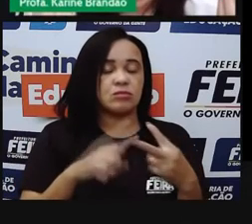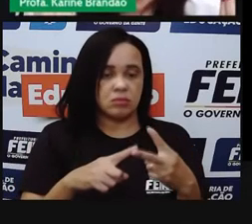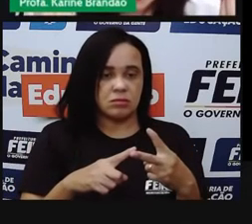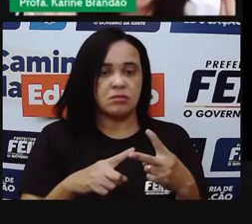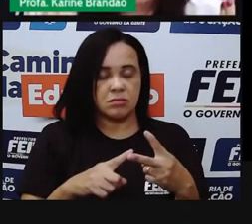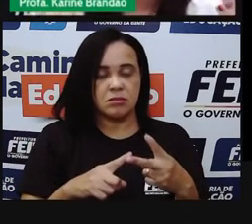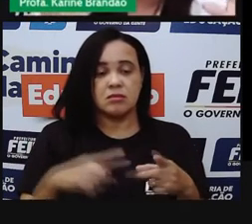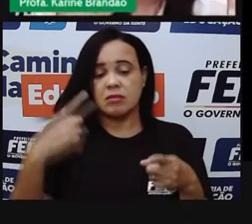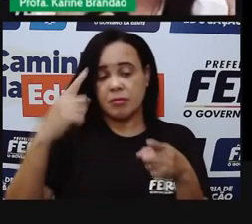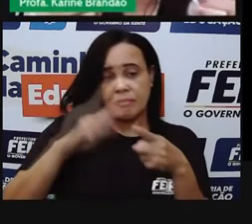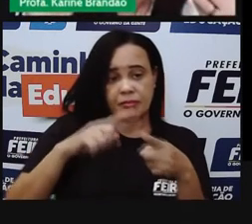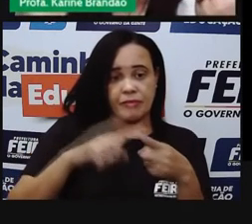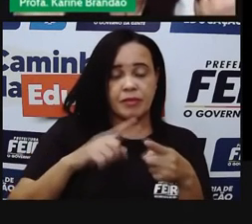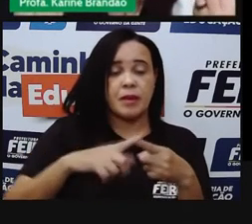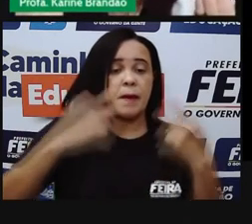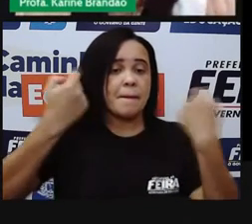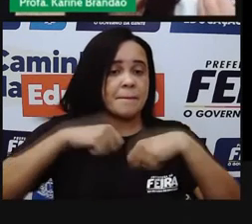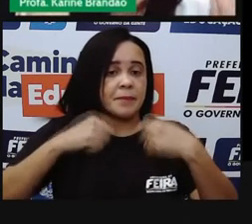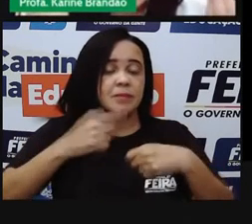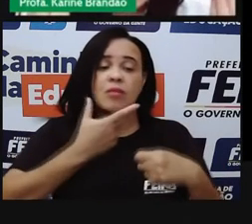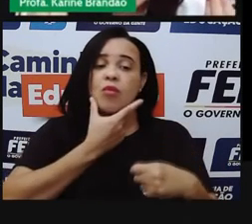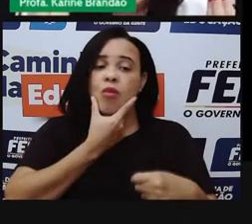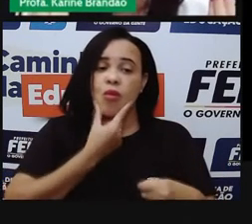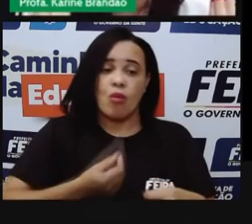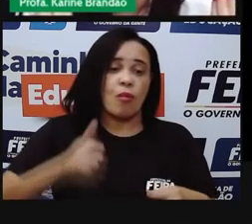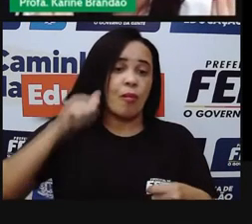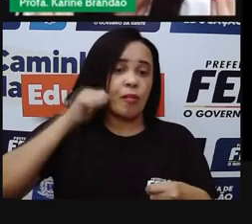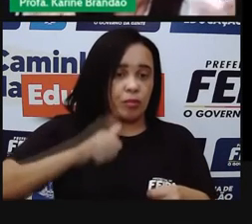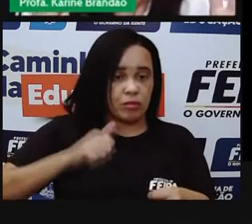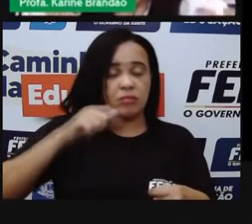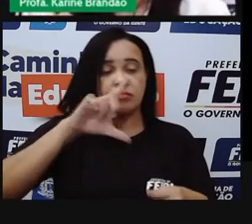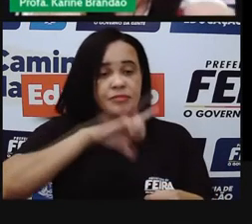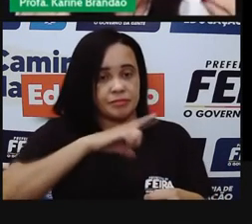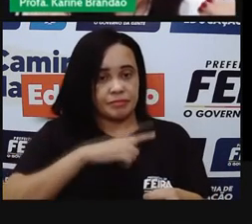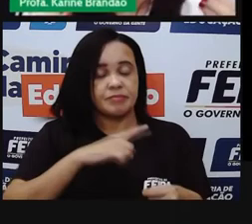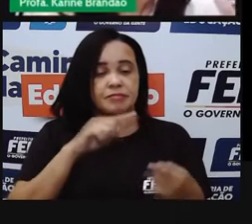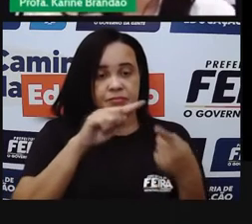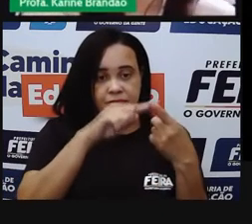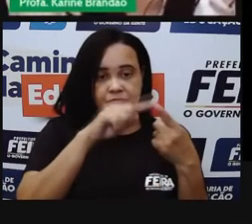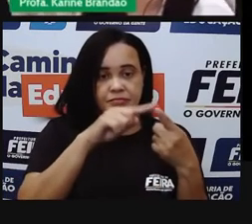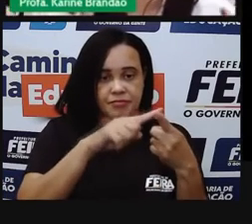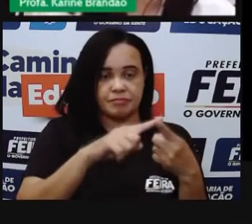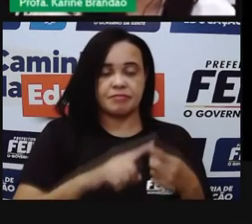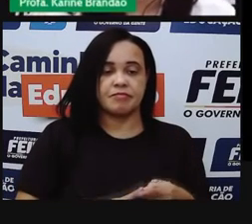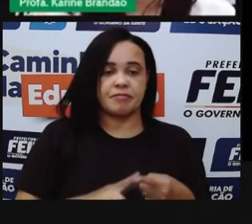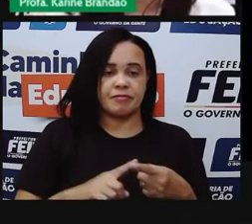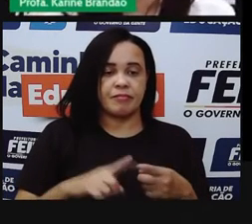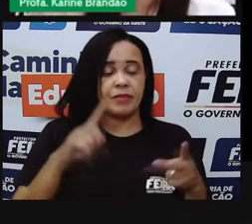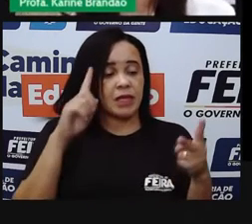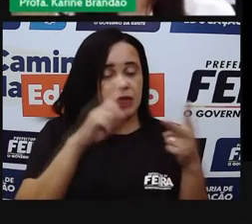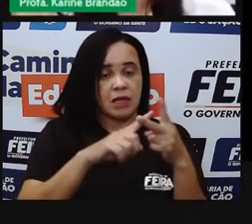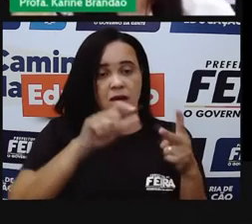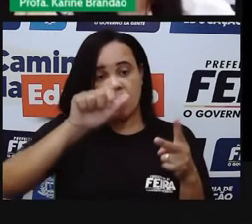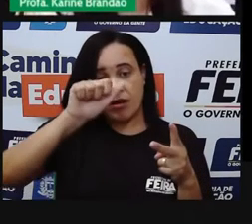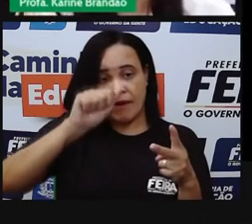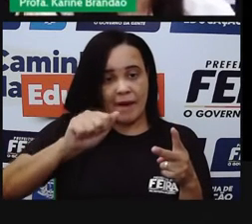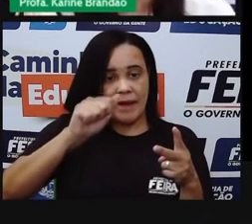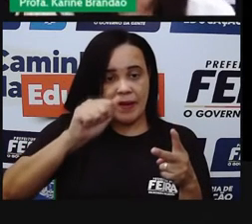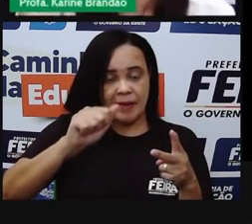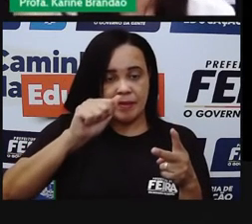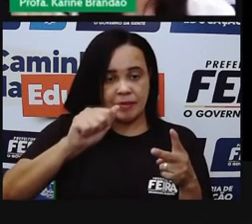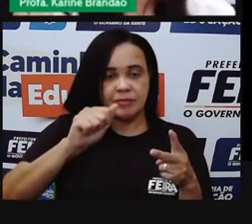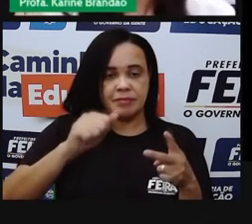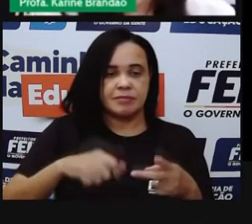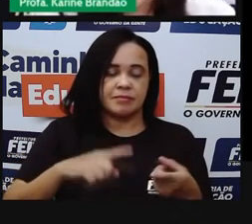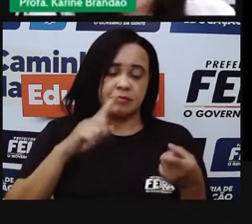diferentes, certo? E esses sexos diferentes vão ser representados pela formação desses gametas. Gameta